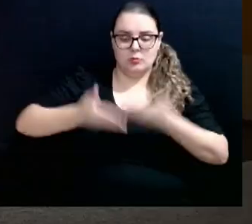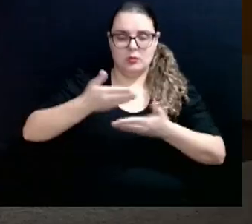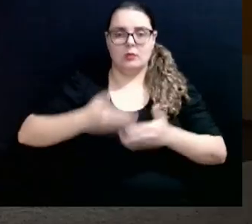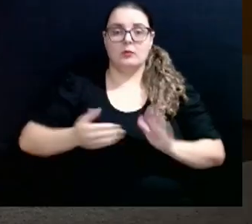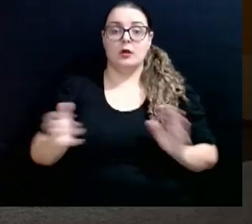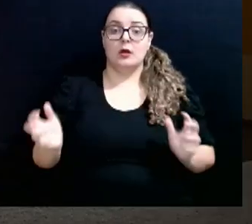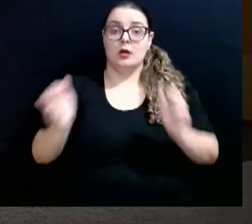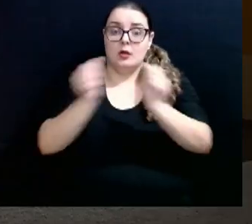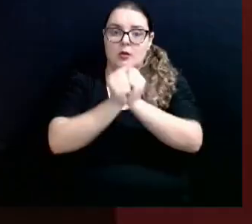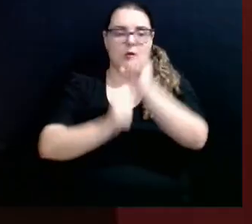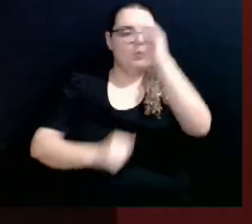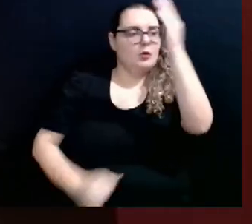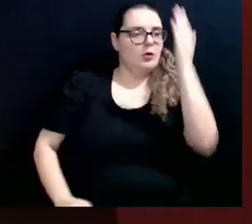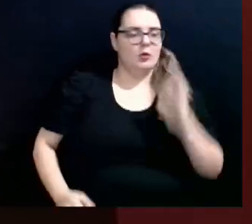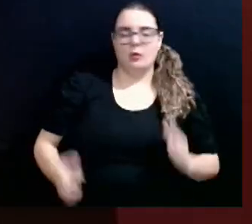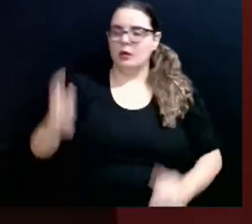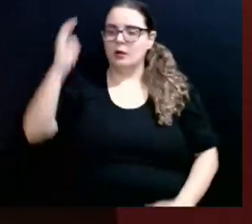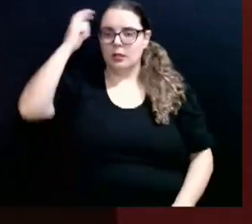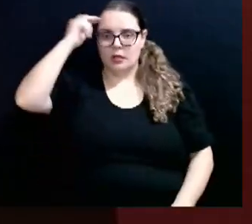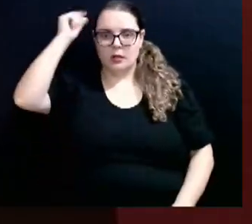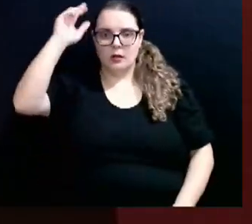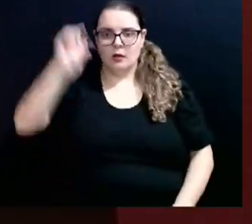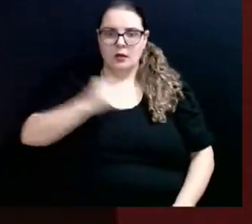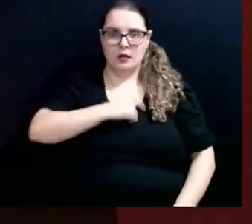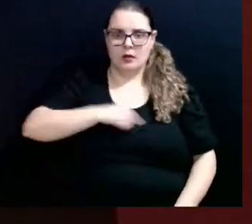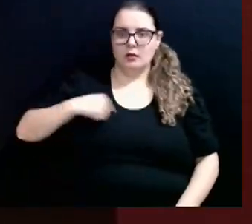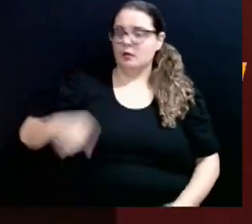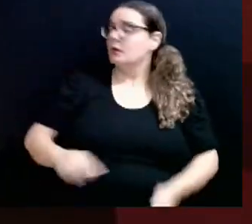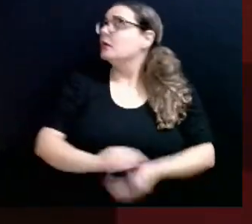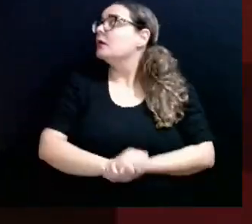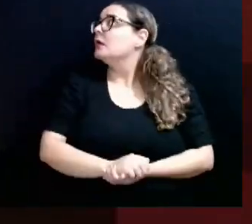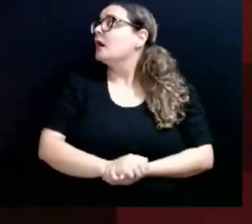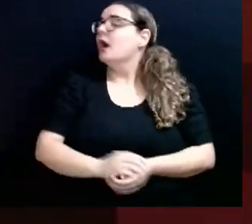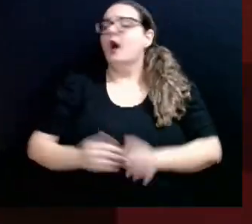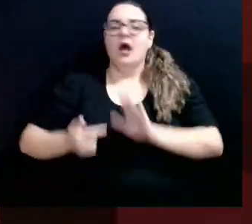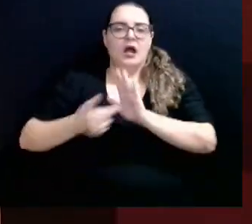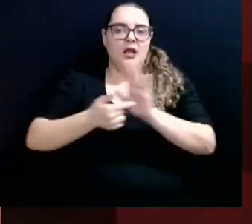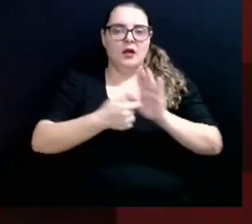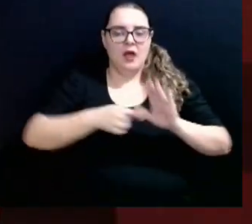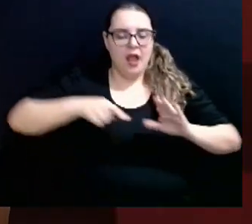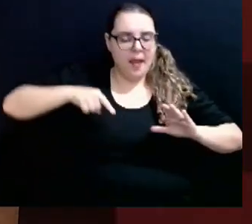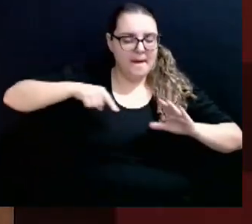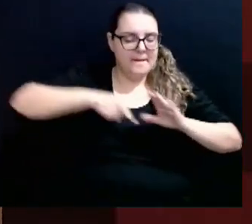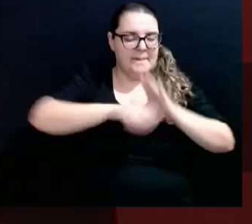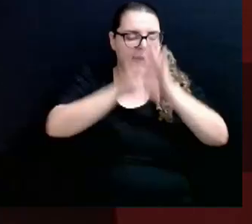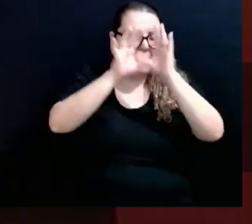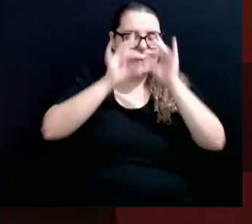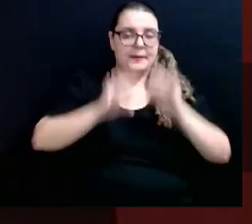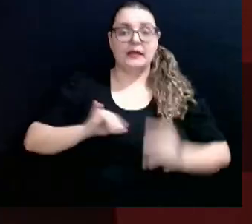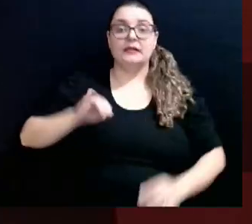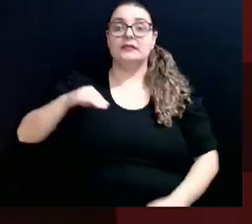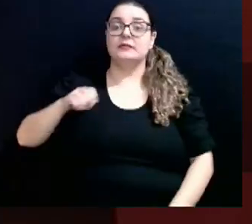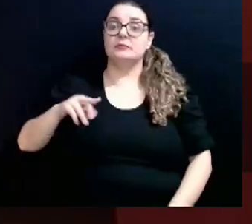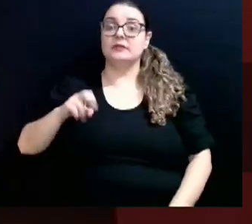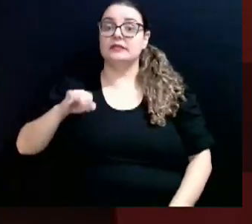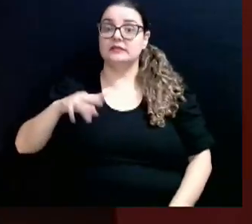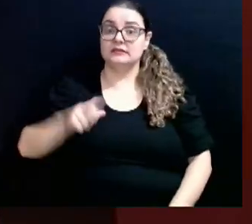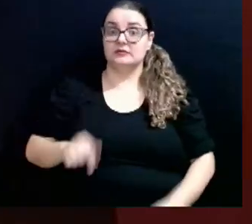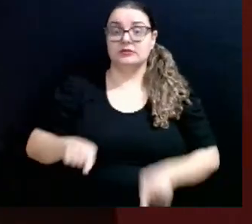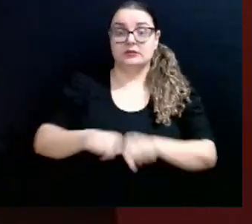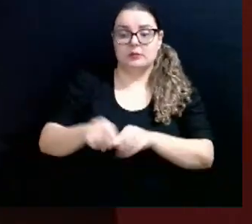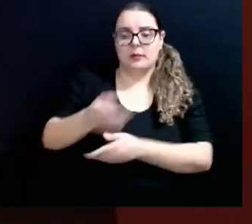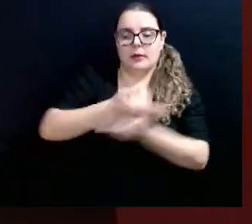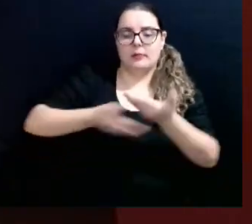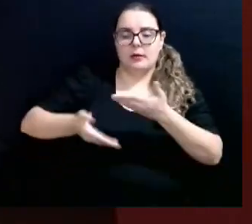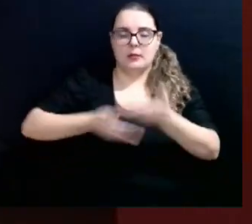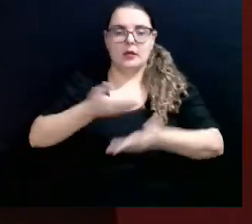da cultura chinesa. A exposição ela é muito imersiva, né, e interativa, né? Os visitantes interagem